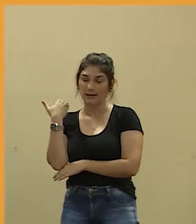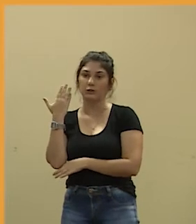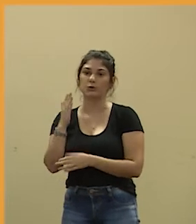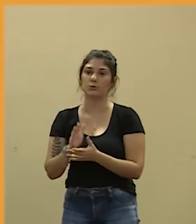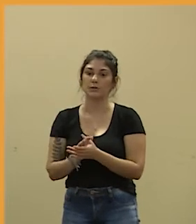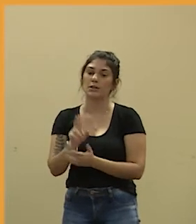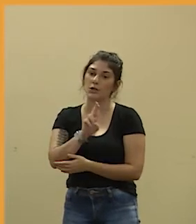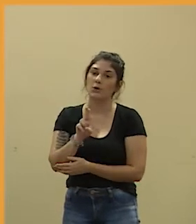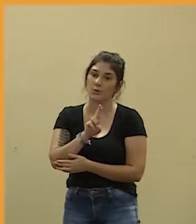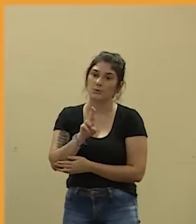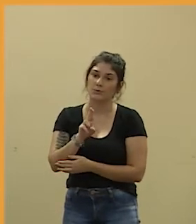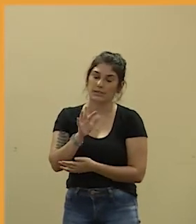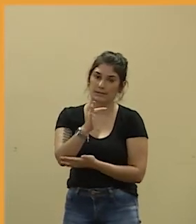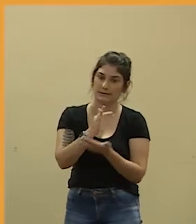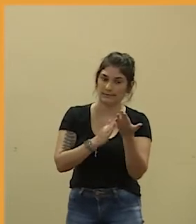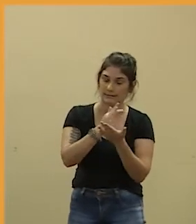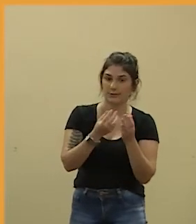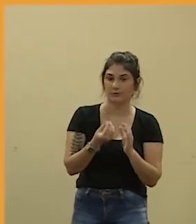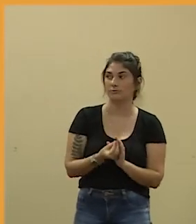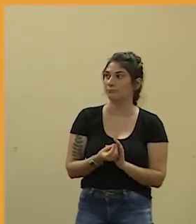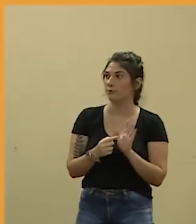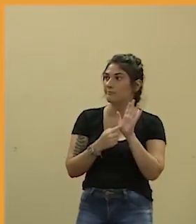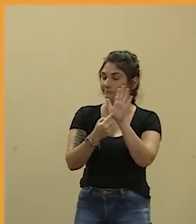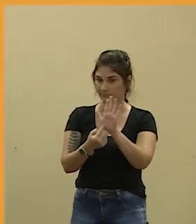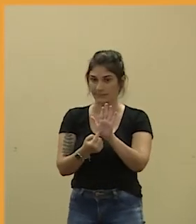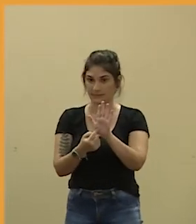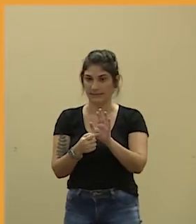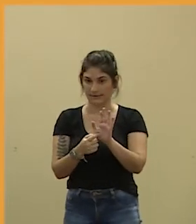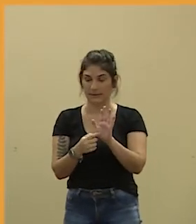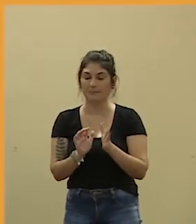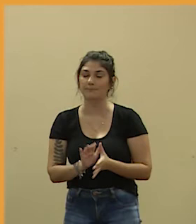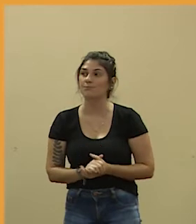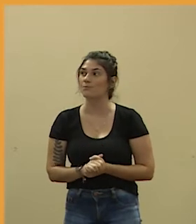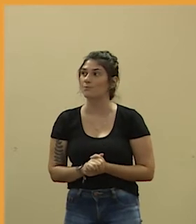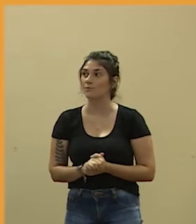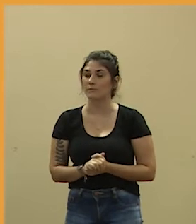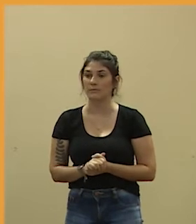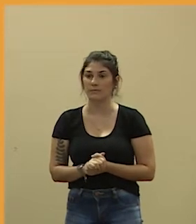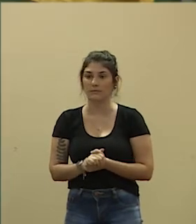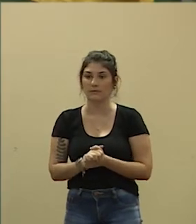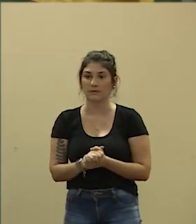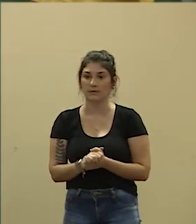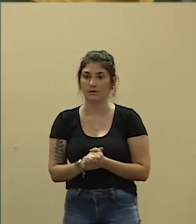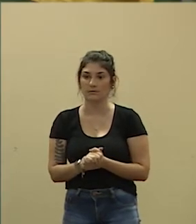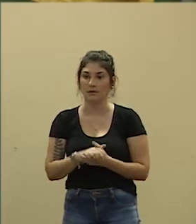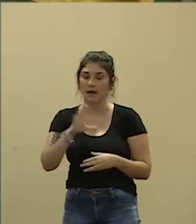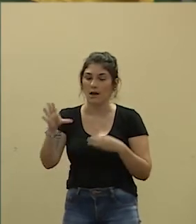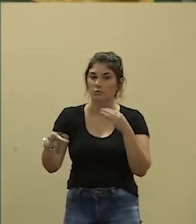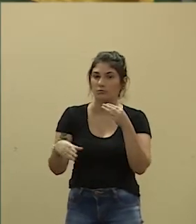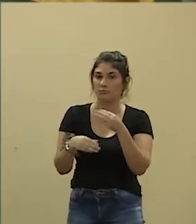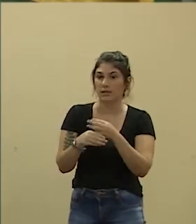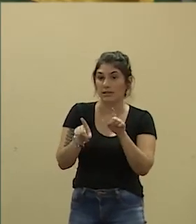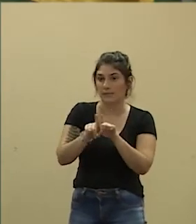utilizei esse mesmo trecho que eu vou trazer aqui hoje como um anexo um apêndice da